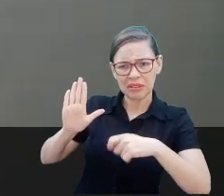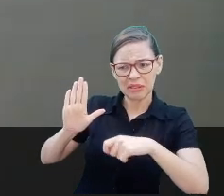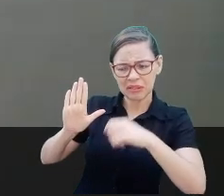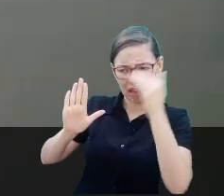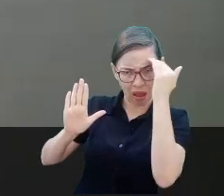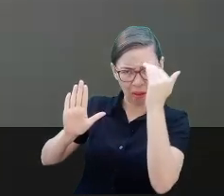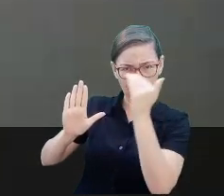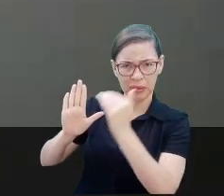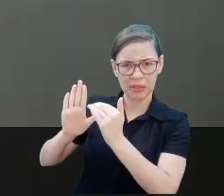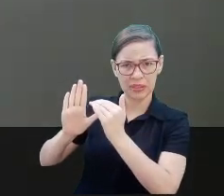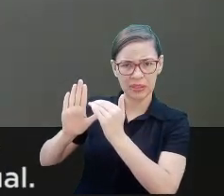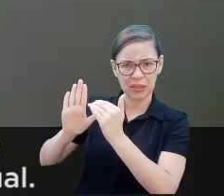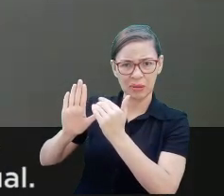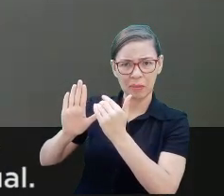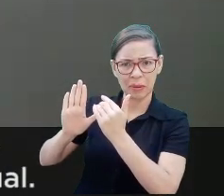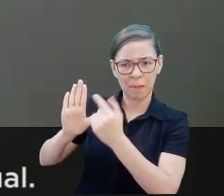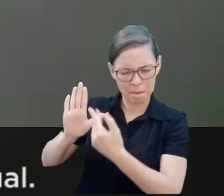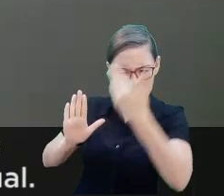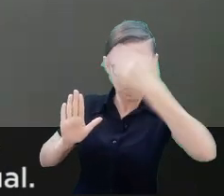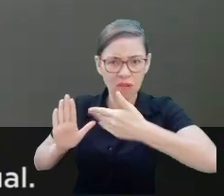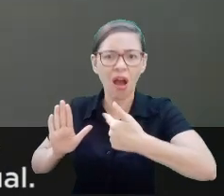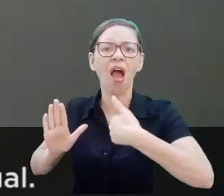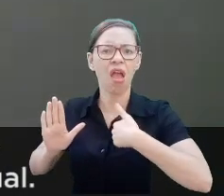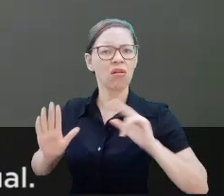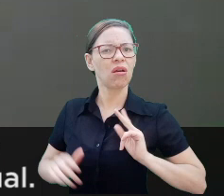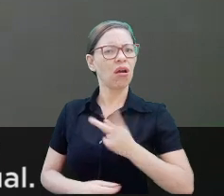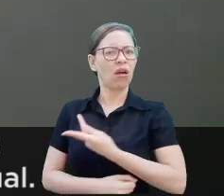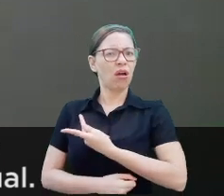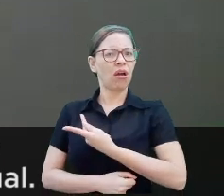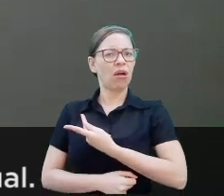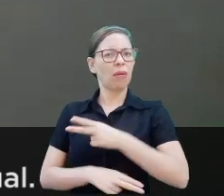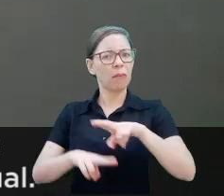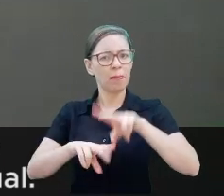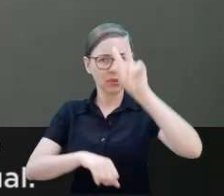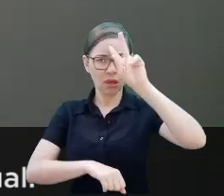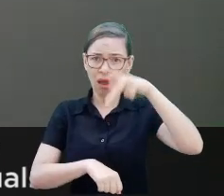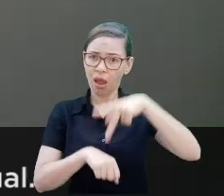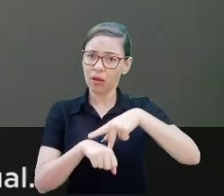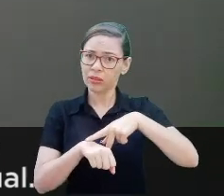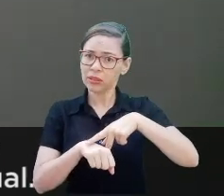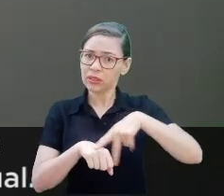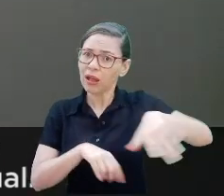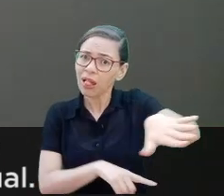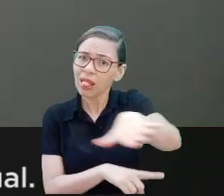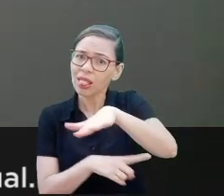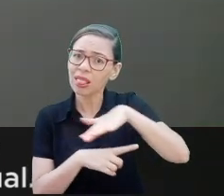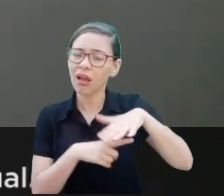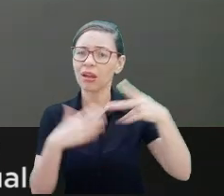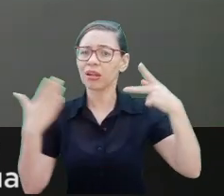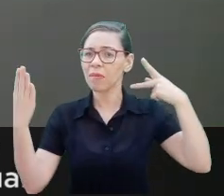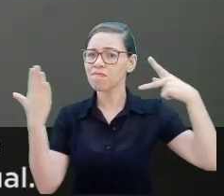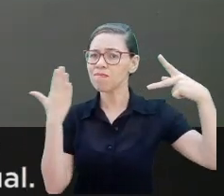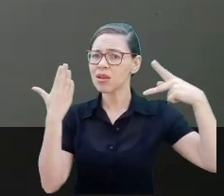uma série de pontos de uma lista para que de fato tenha uma vivência verdadeiramente reconhecida pela psiquiatria como uma